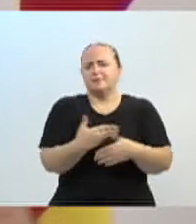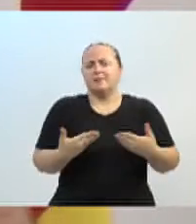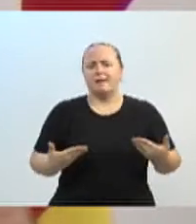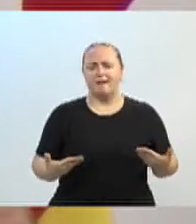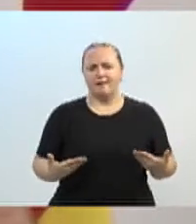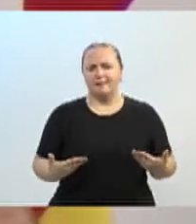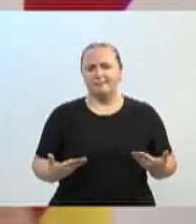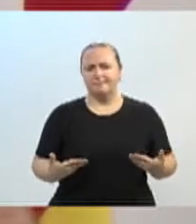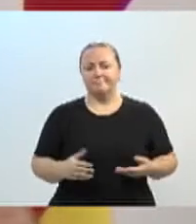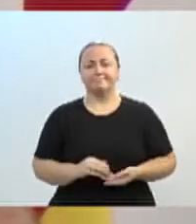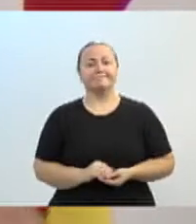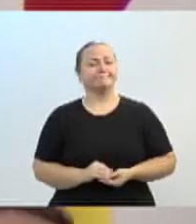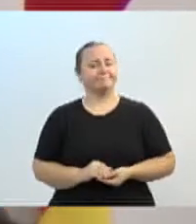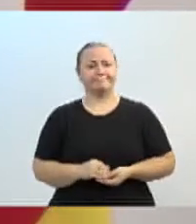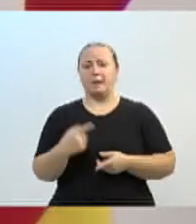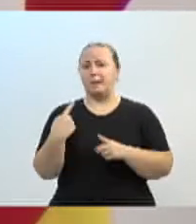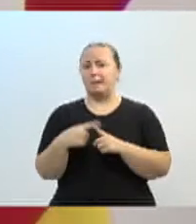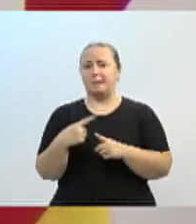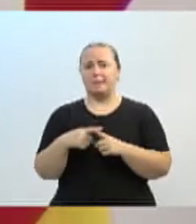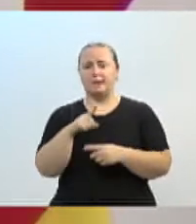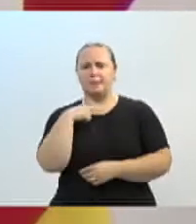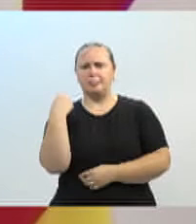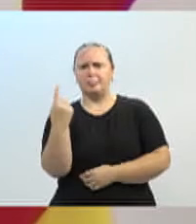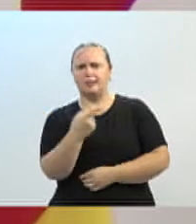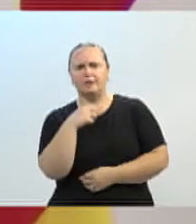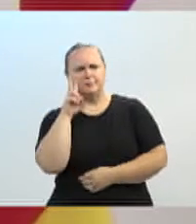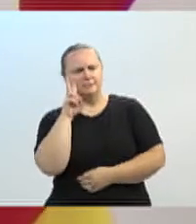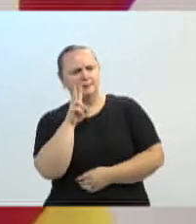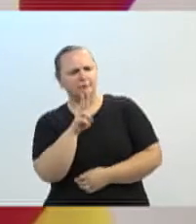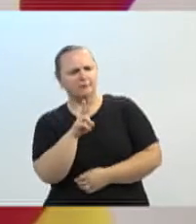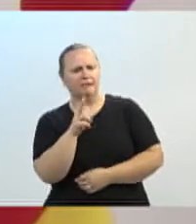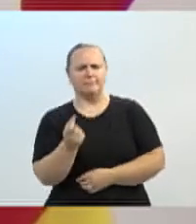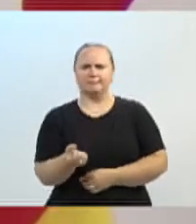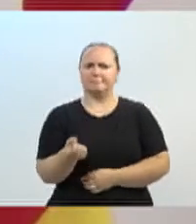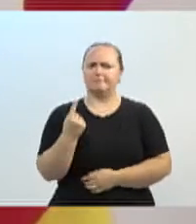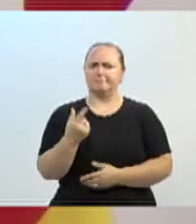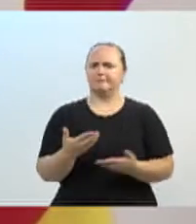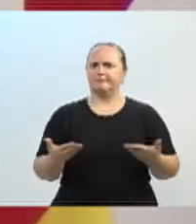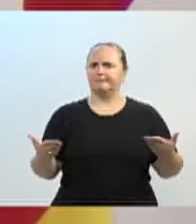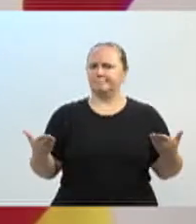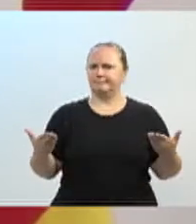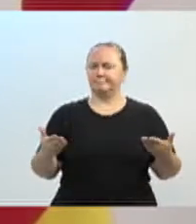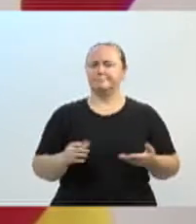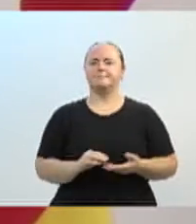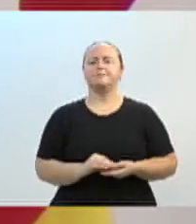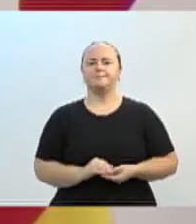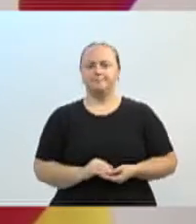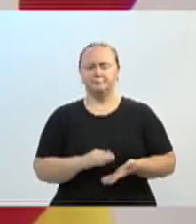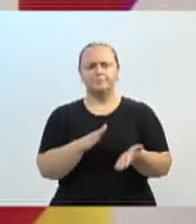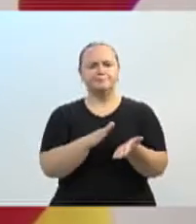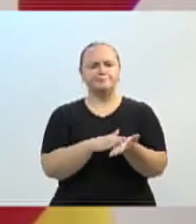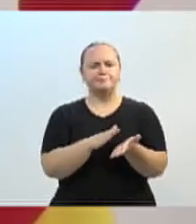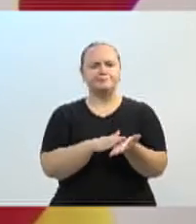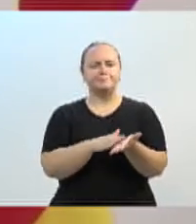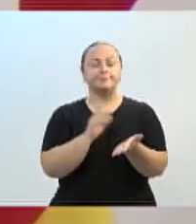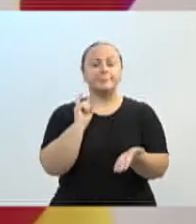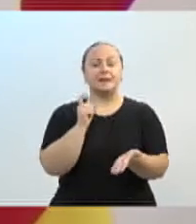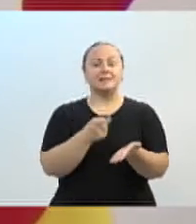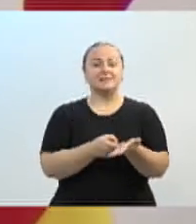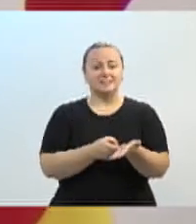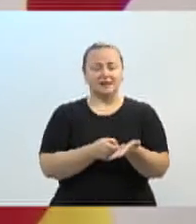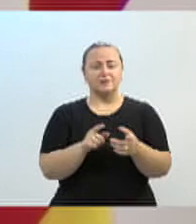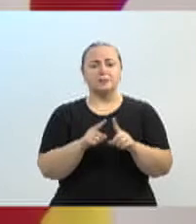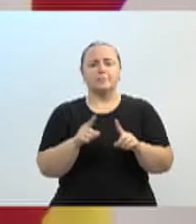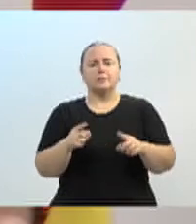daquele aparentemente o qual se pretendia causar. Cobrar taxas daqueles que tiram o